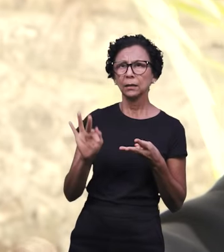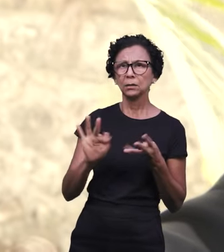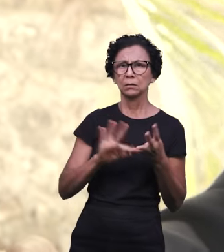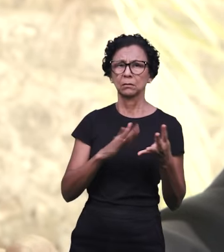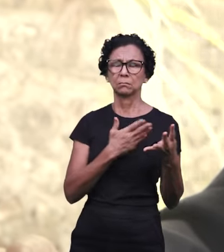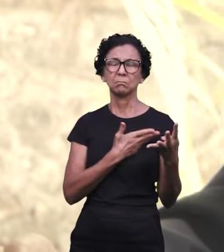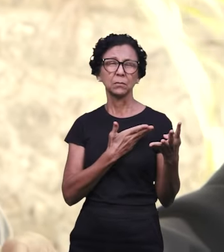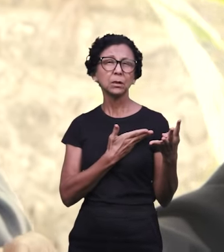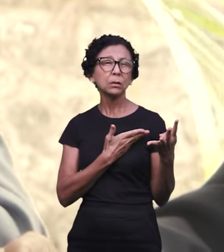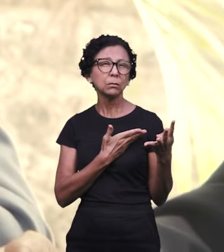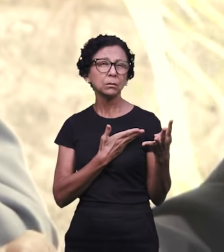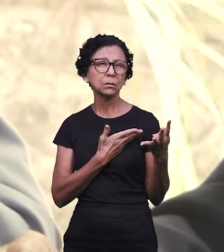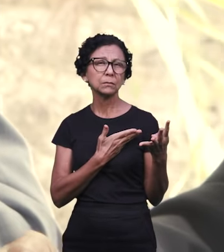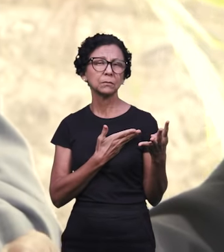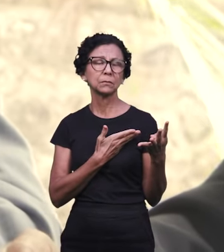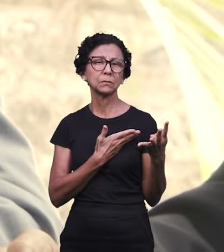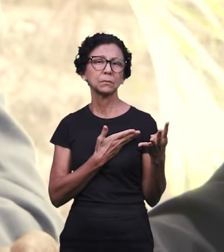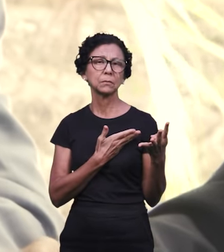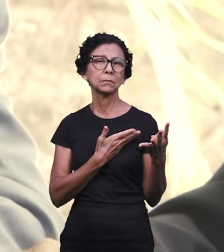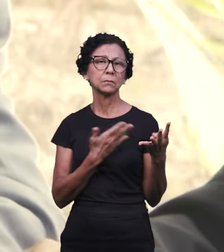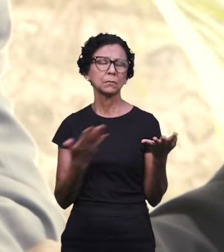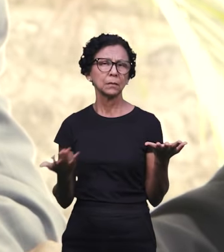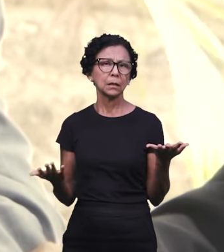Foram os colegas? Foram aqueles